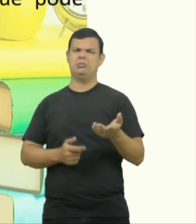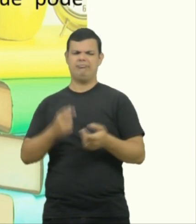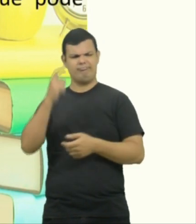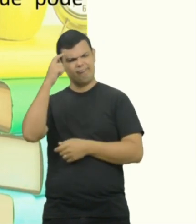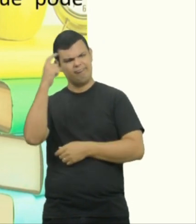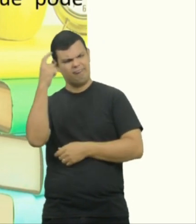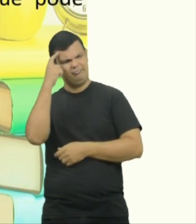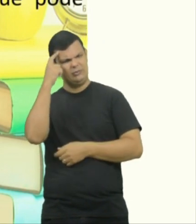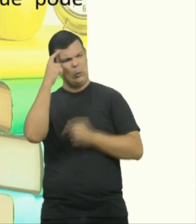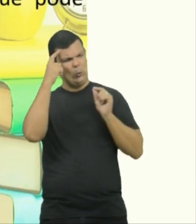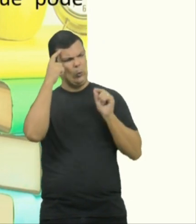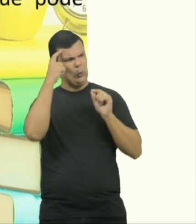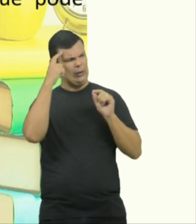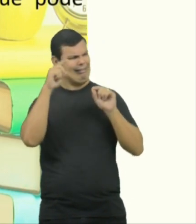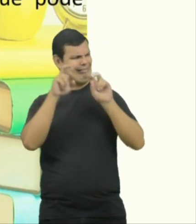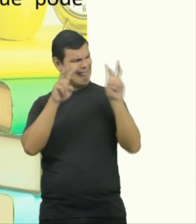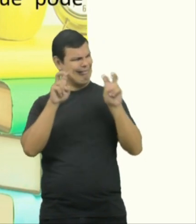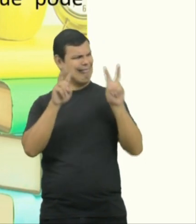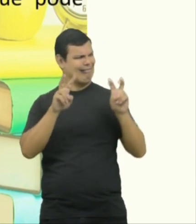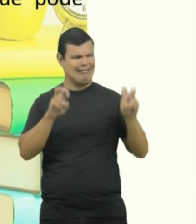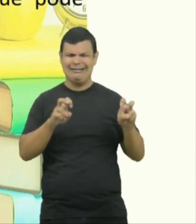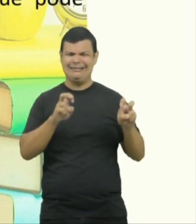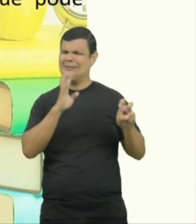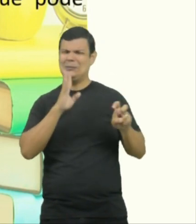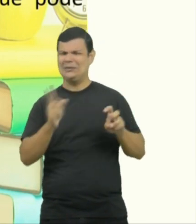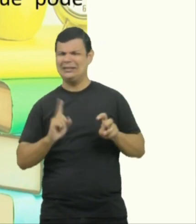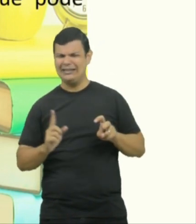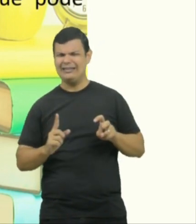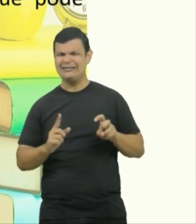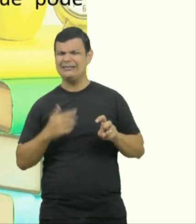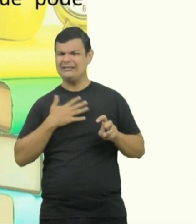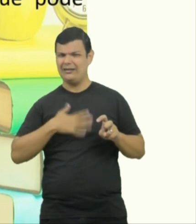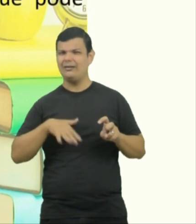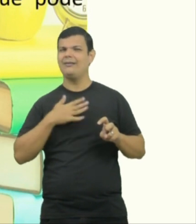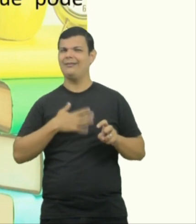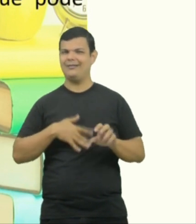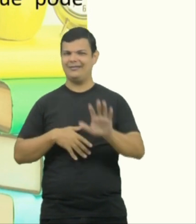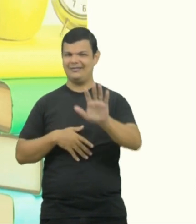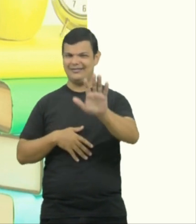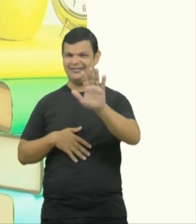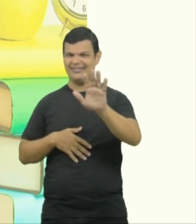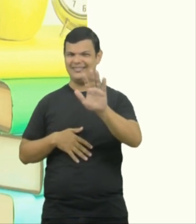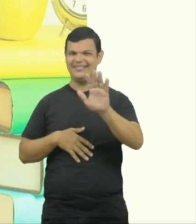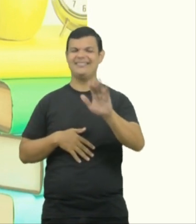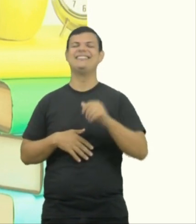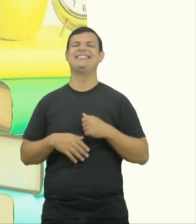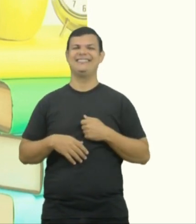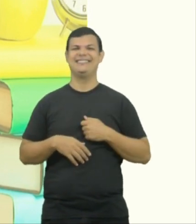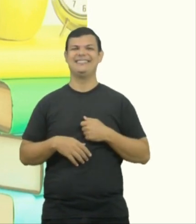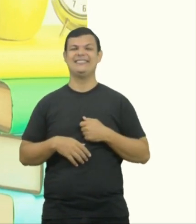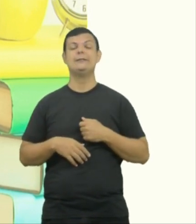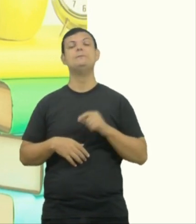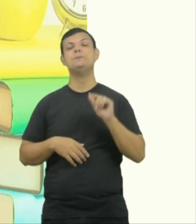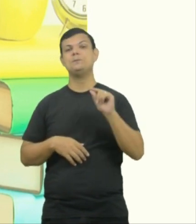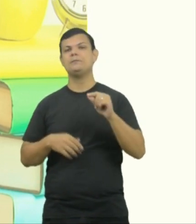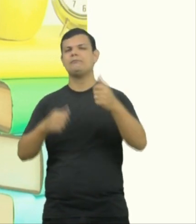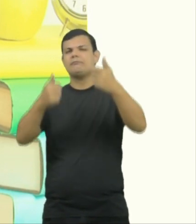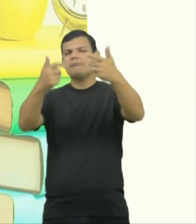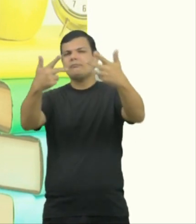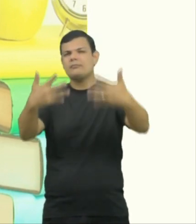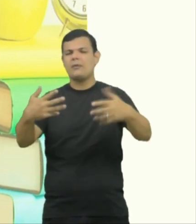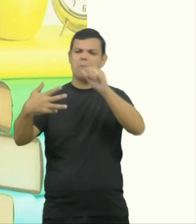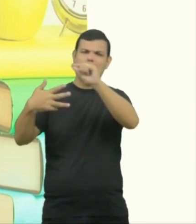Professor, o que é onisciente? Discurso direto ou indireto? Eu não sei. Calma, galera, calma. Bora entender